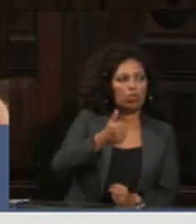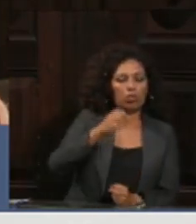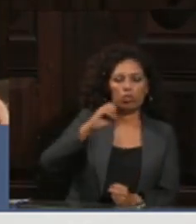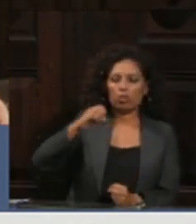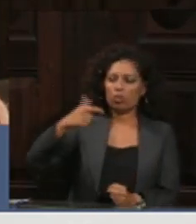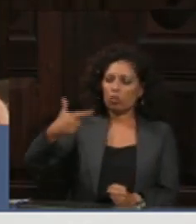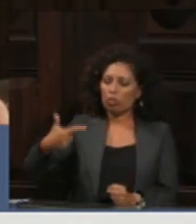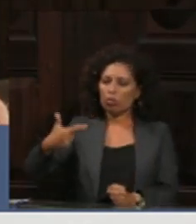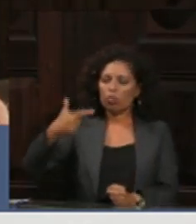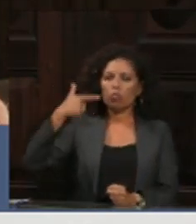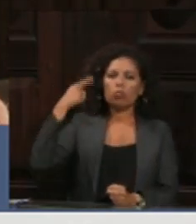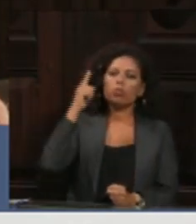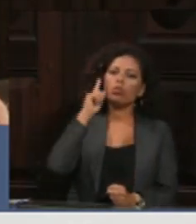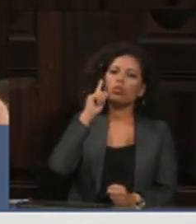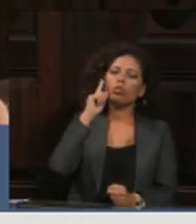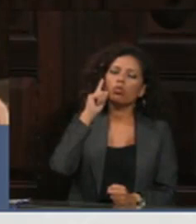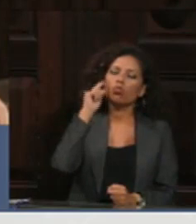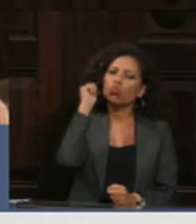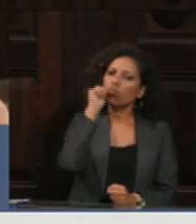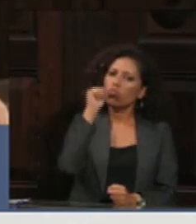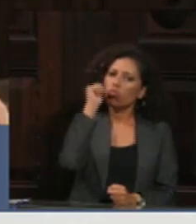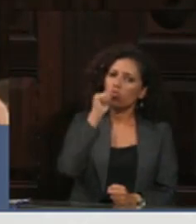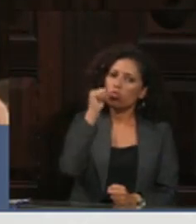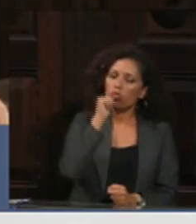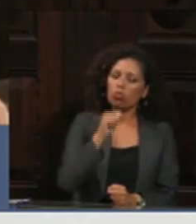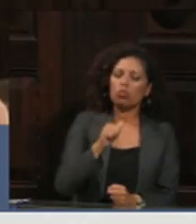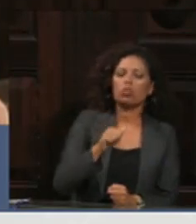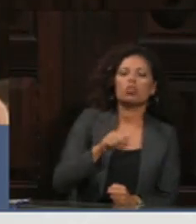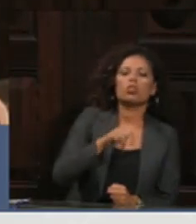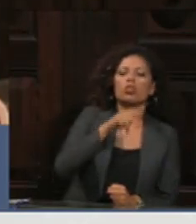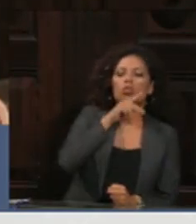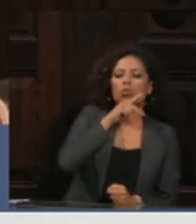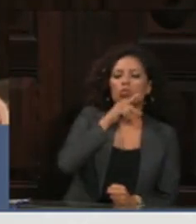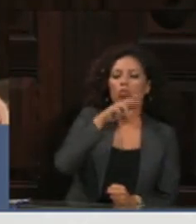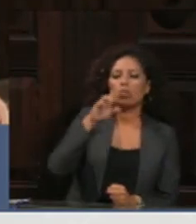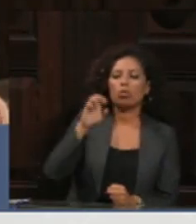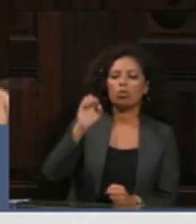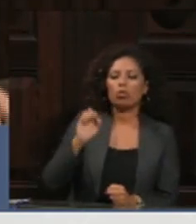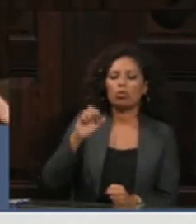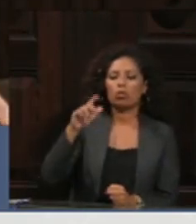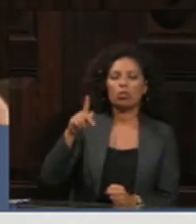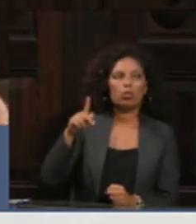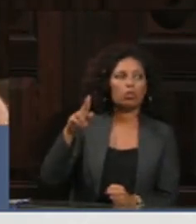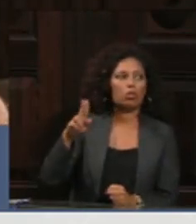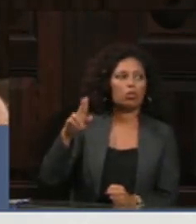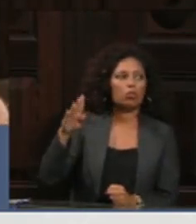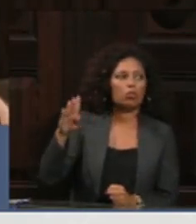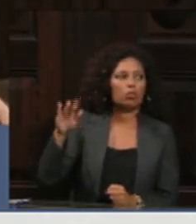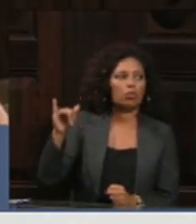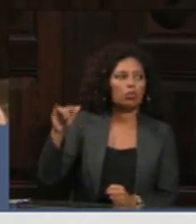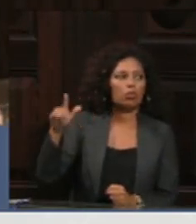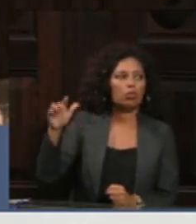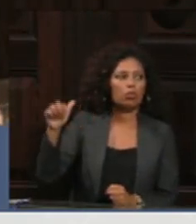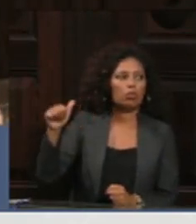102 mulheres, e o Partido Republicano, salvo erro de